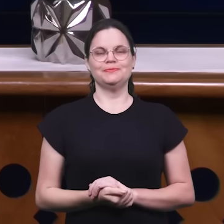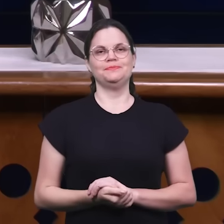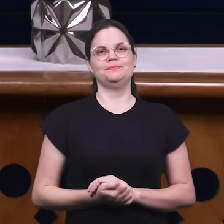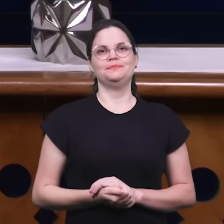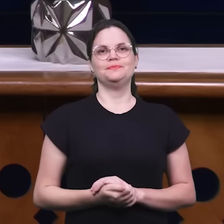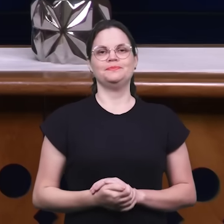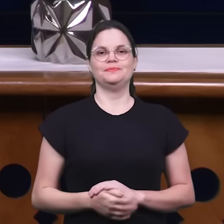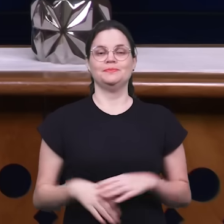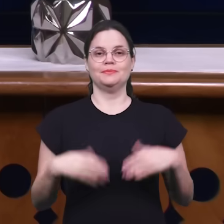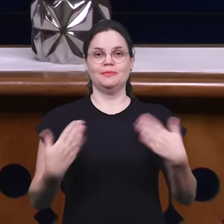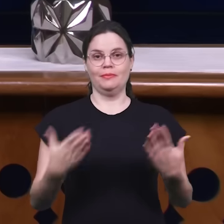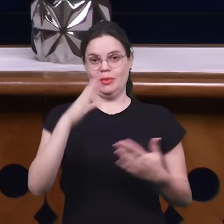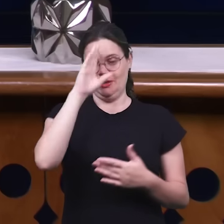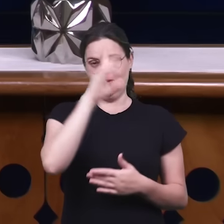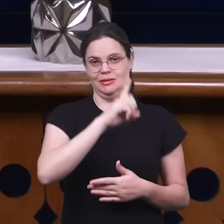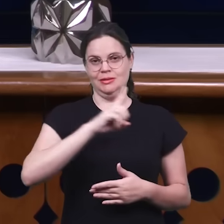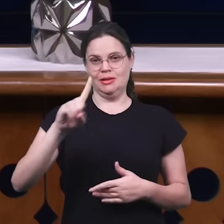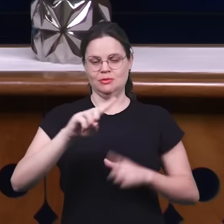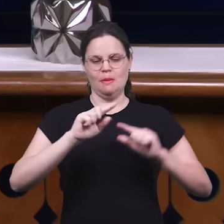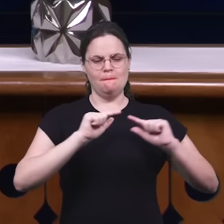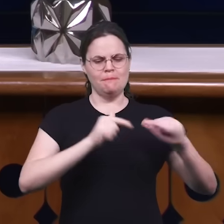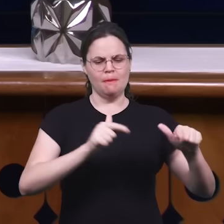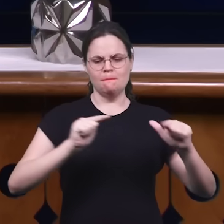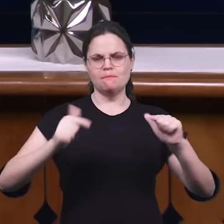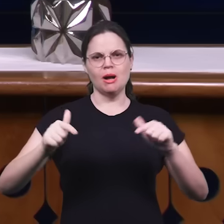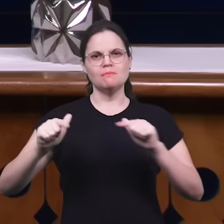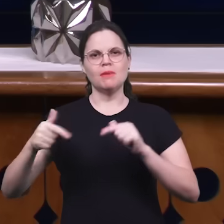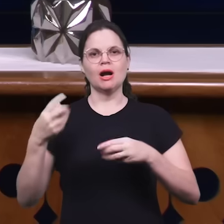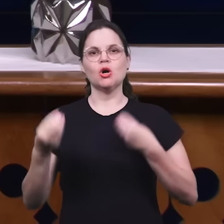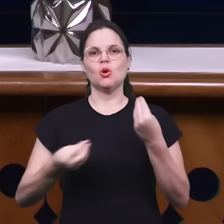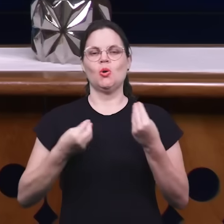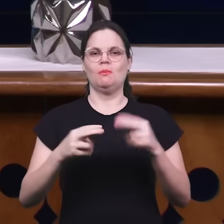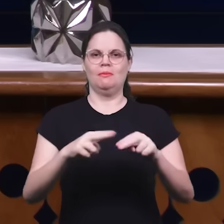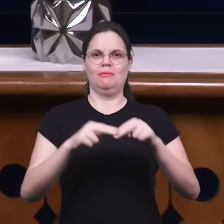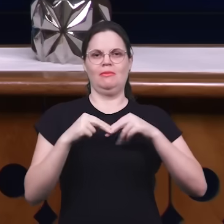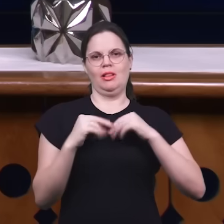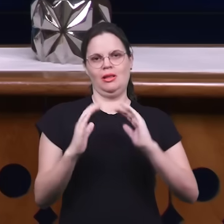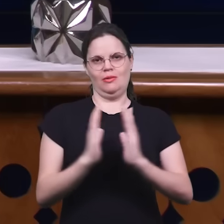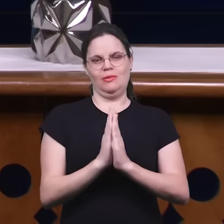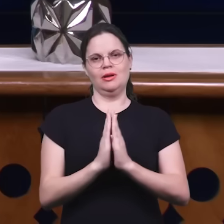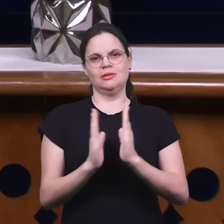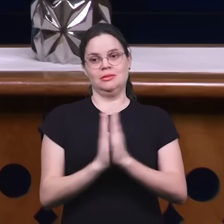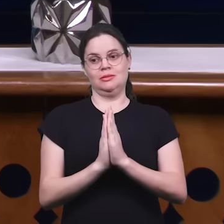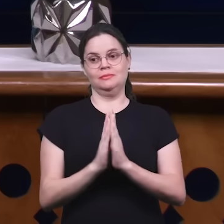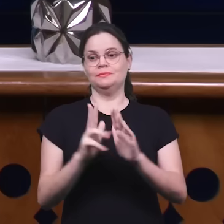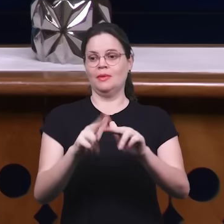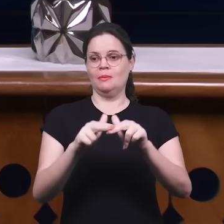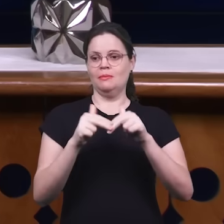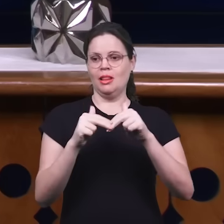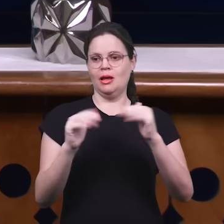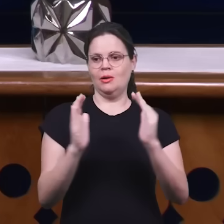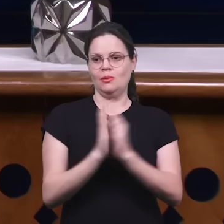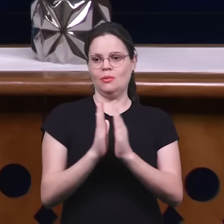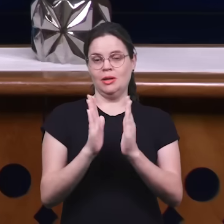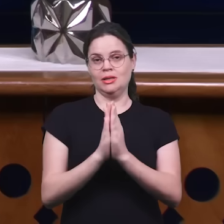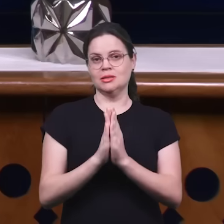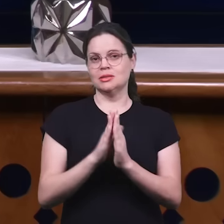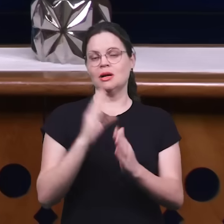Deus realiza a sua obra por meio da oração. Pela oração, Deus